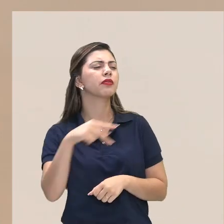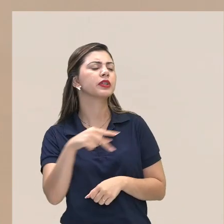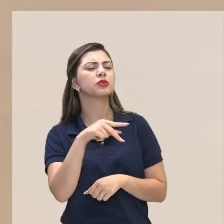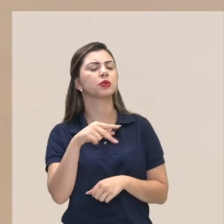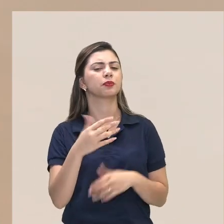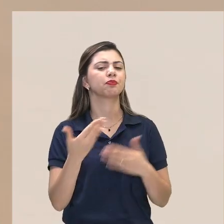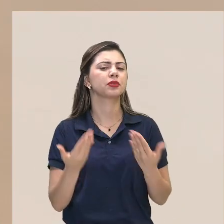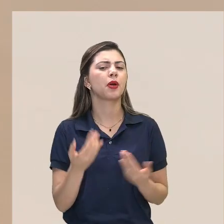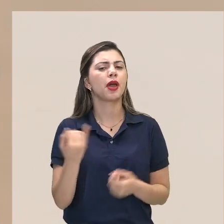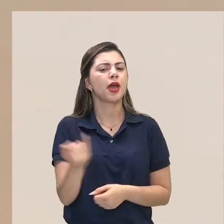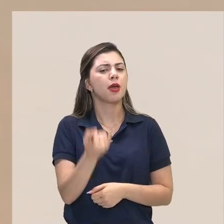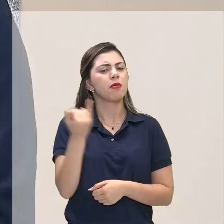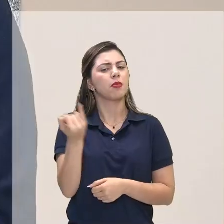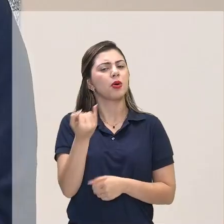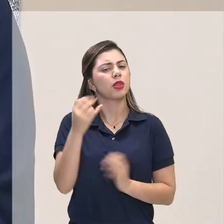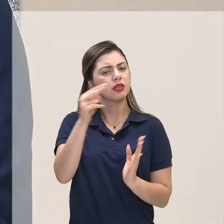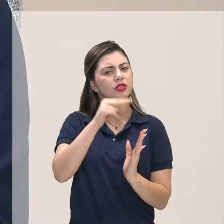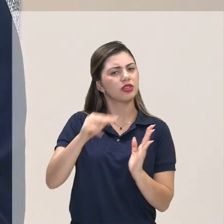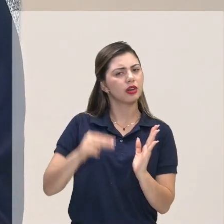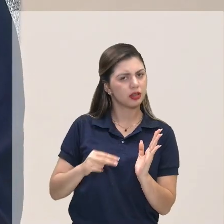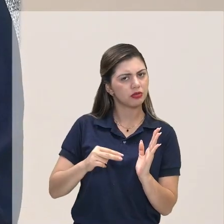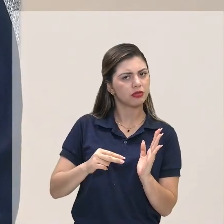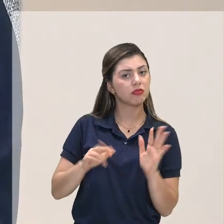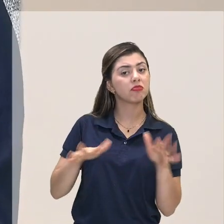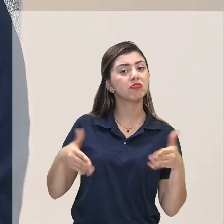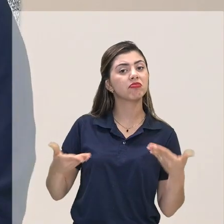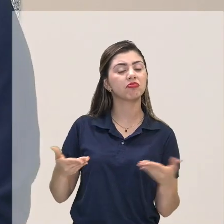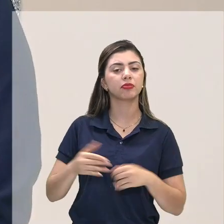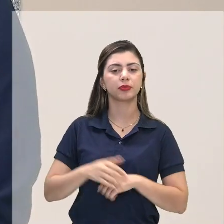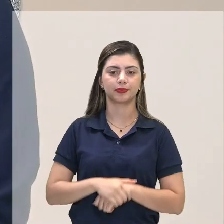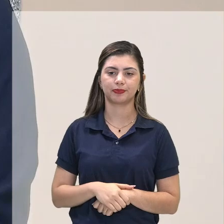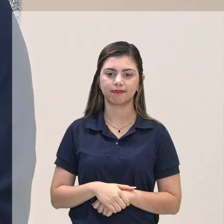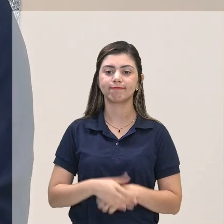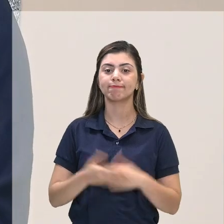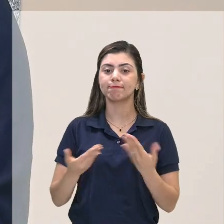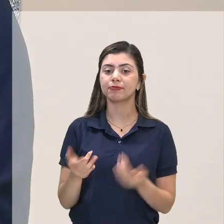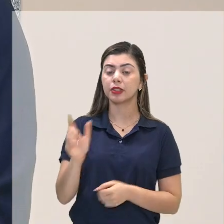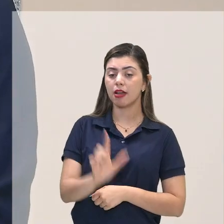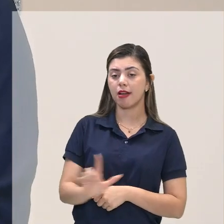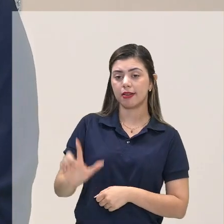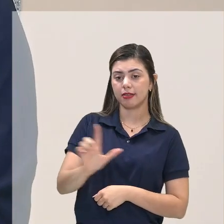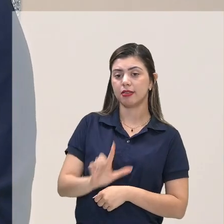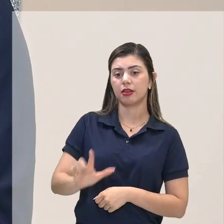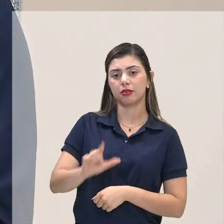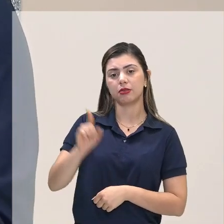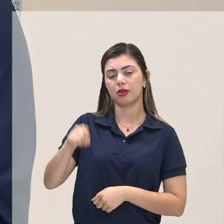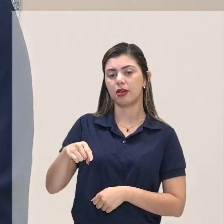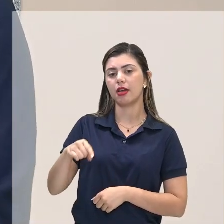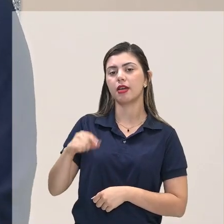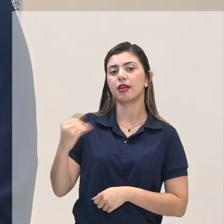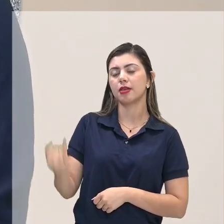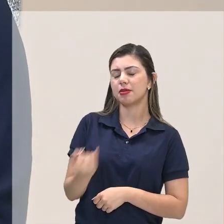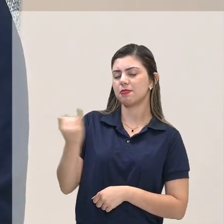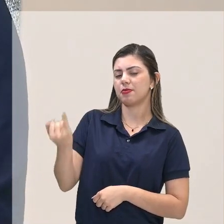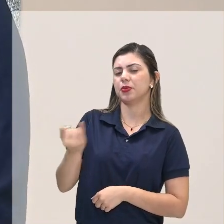importância da leitura para o ser humano? A literatura, ela é fundamental para nos